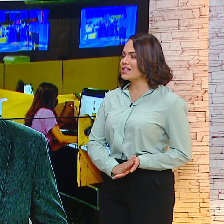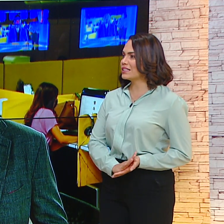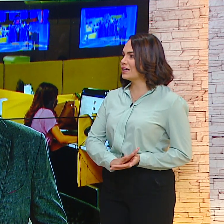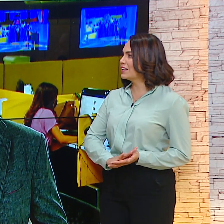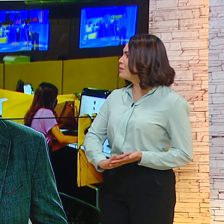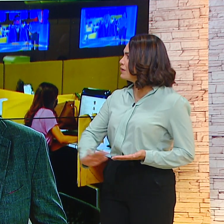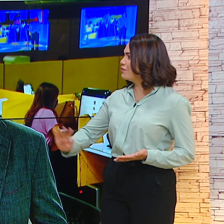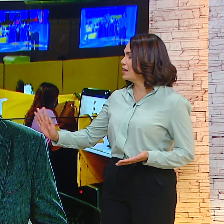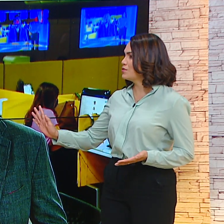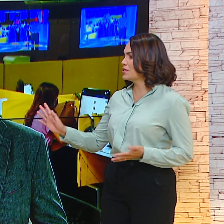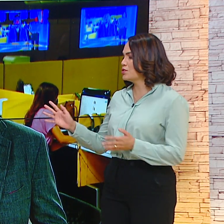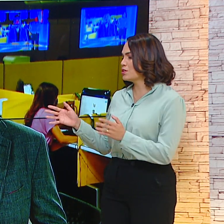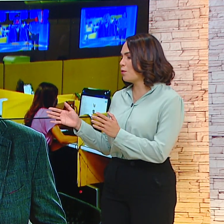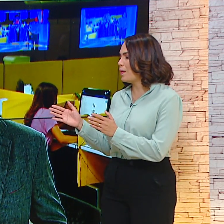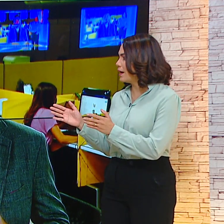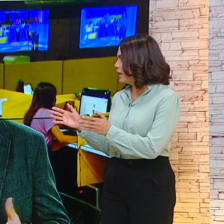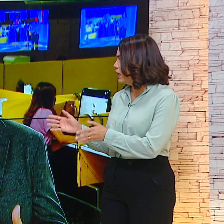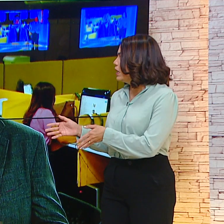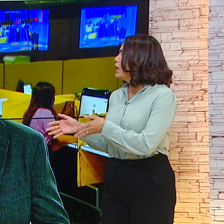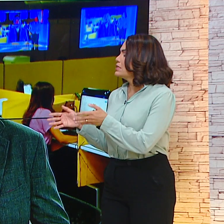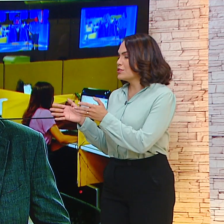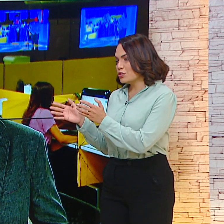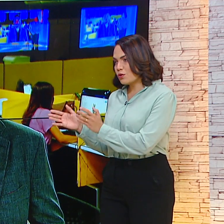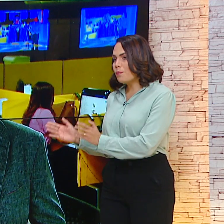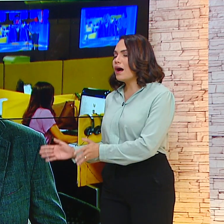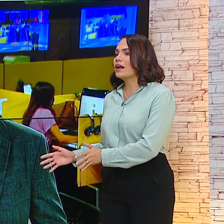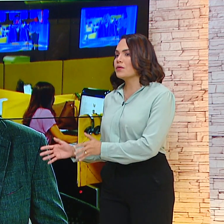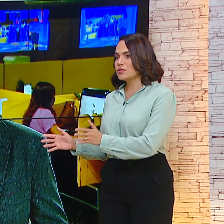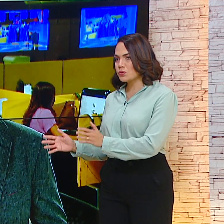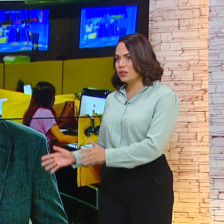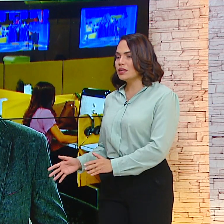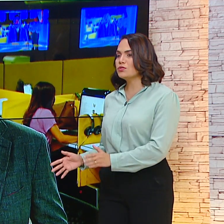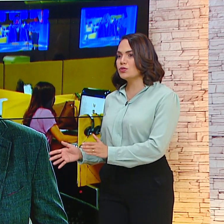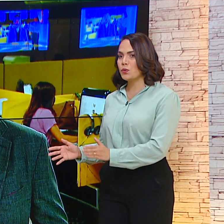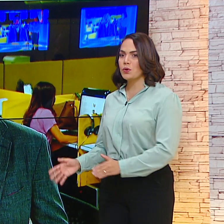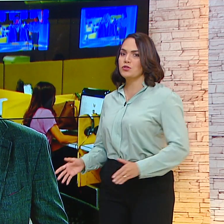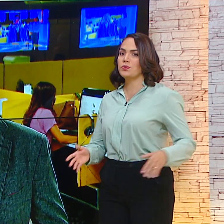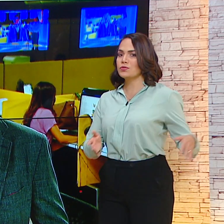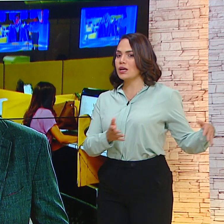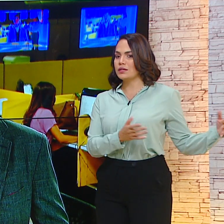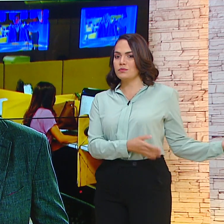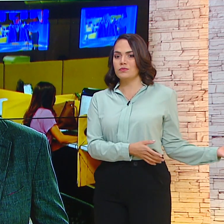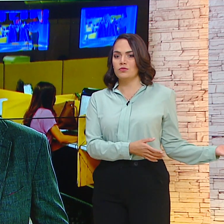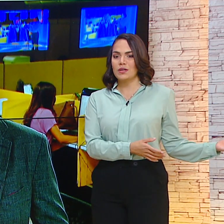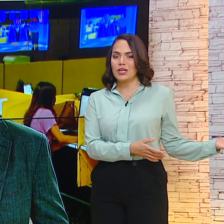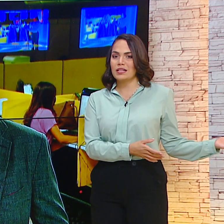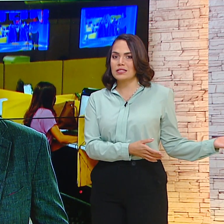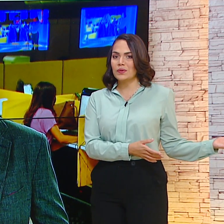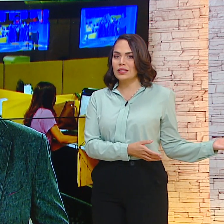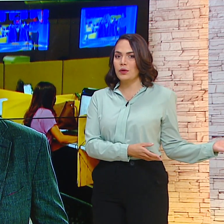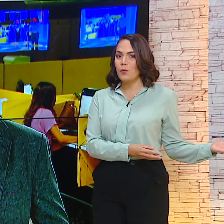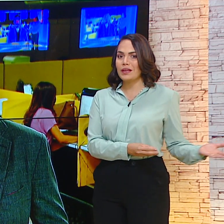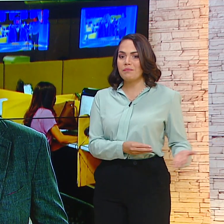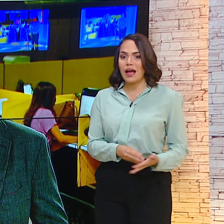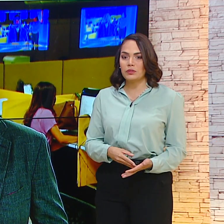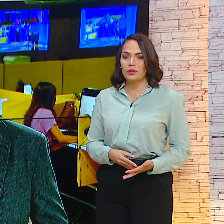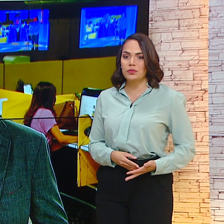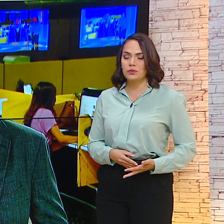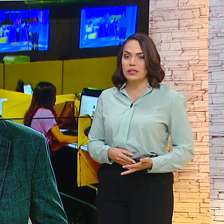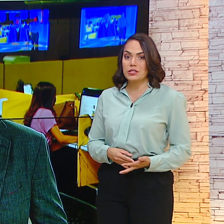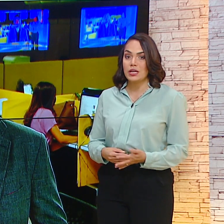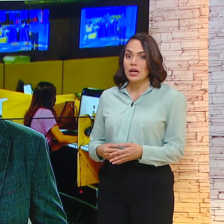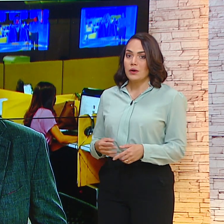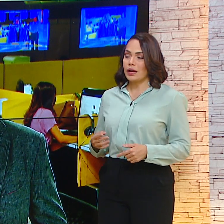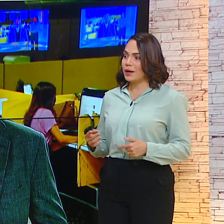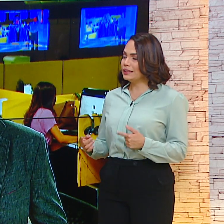educação básica daqui para frente. Se a gente comparar os estudantes de hoje para os de uma geração anterior, o impacto é